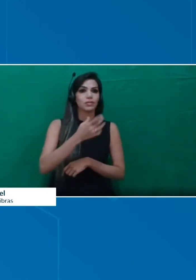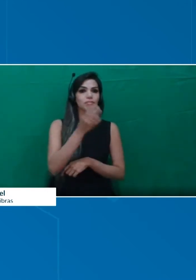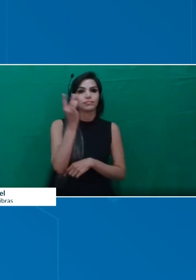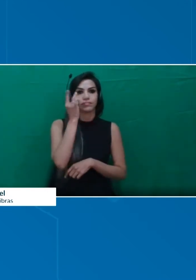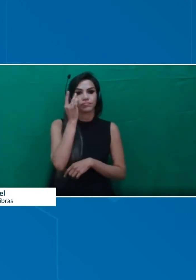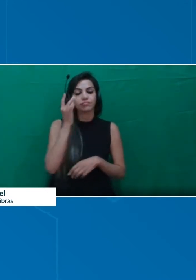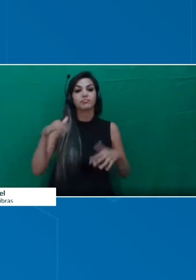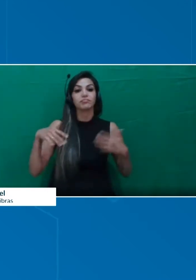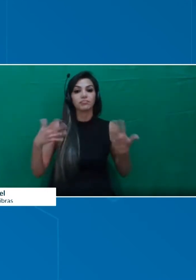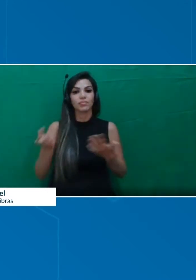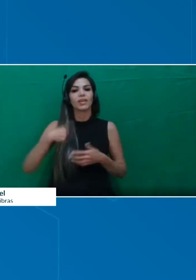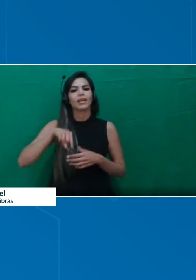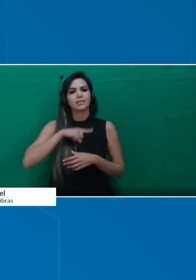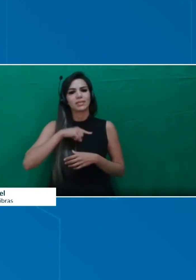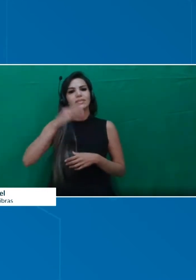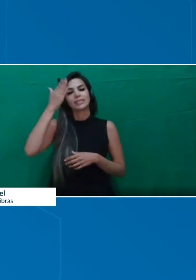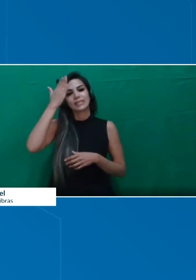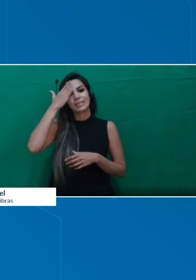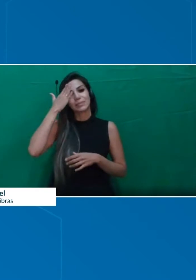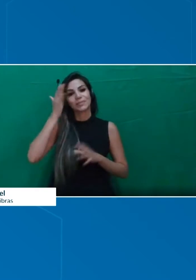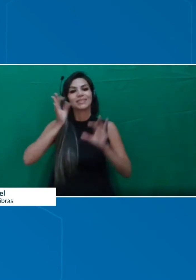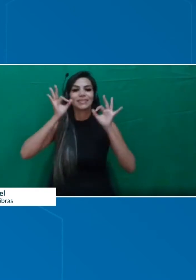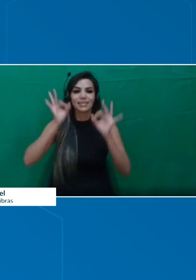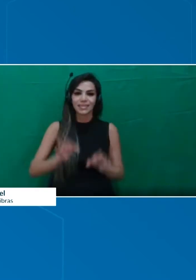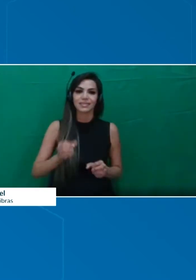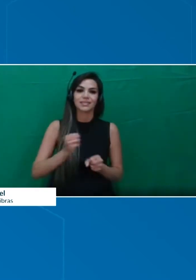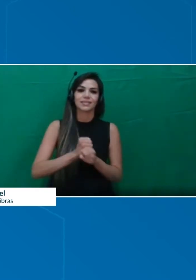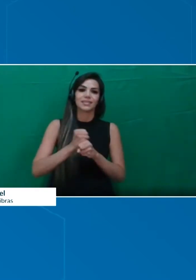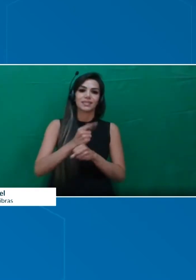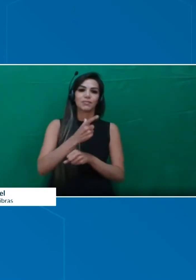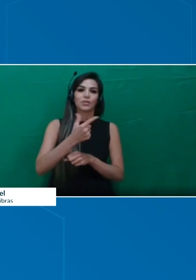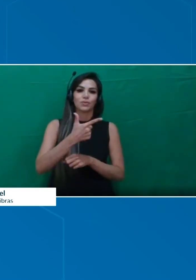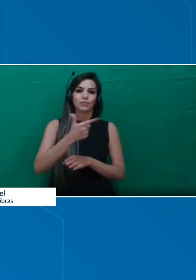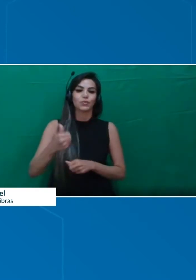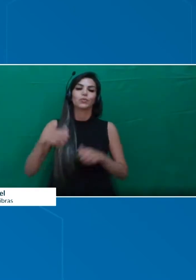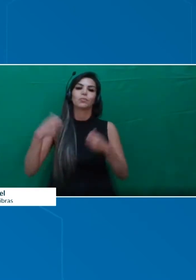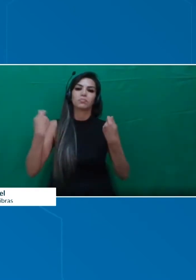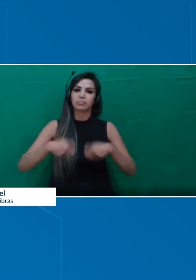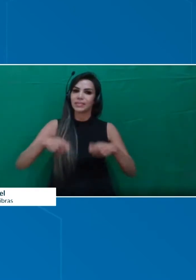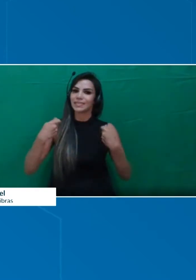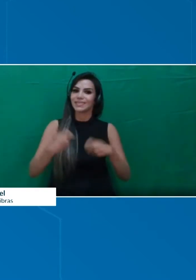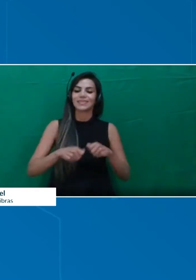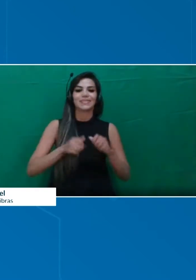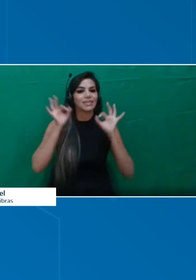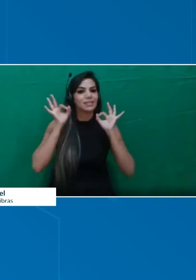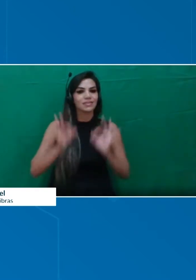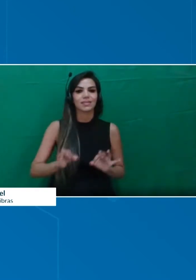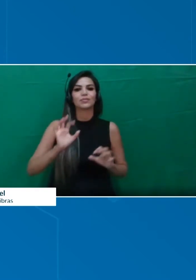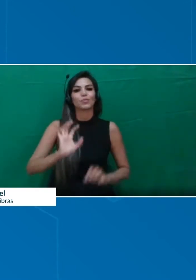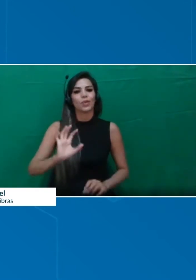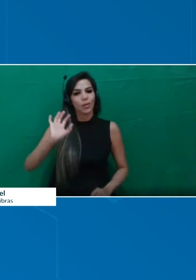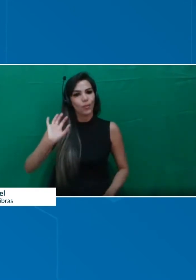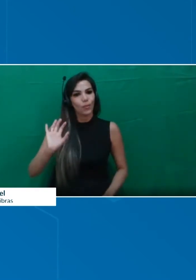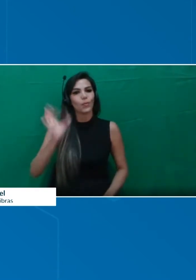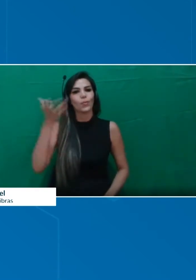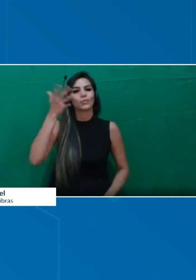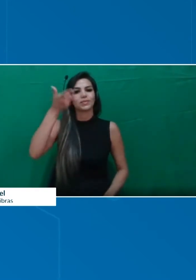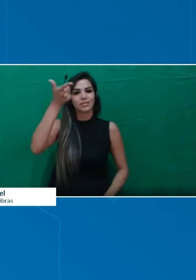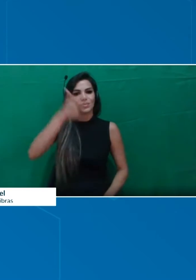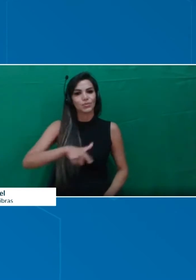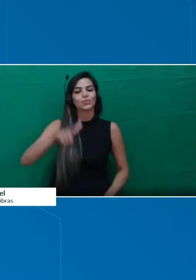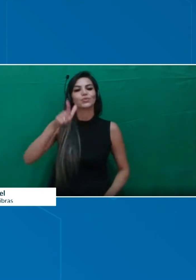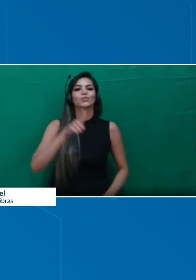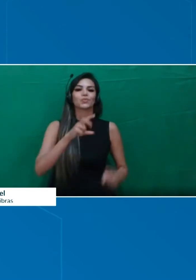gente tinha já a certeza que em 2021 esse evento precisaria acontecer mesmo que nessa mesma modalidade, né, nesse mesmo